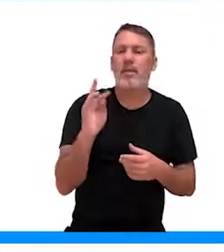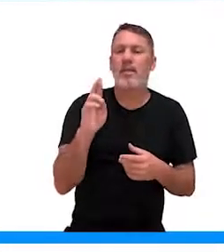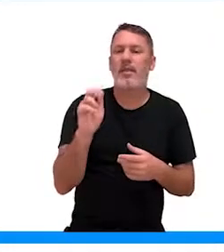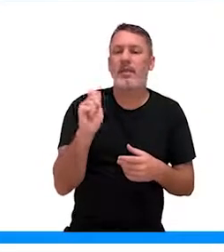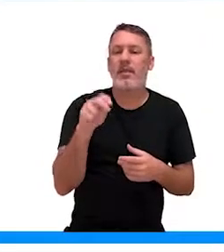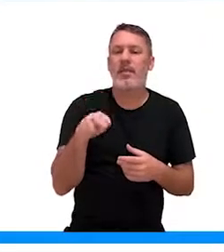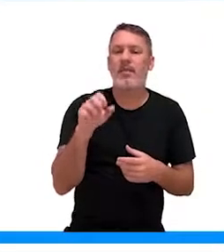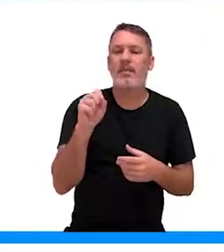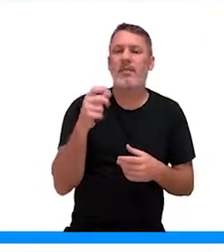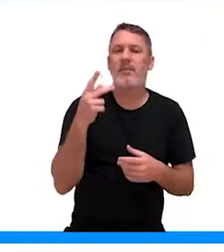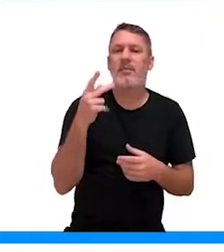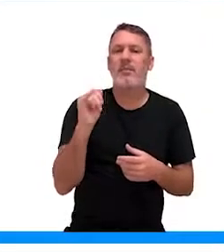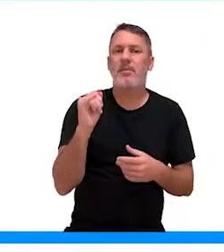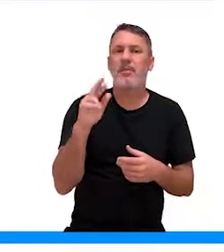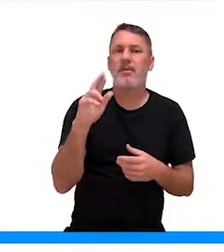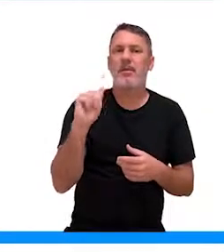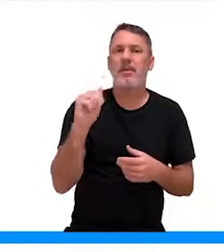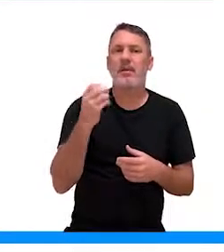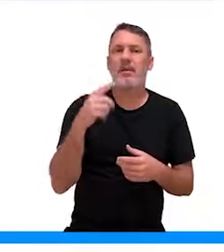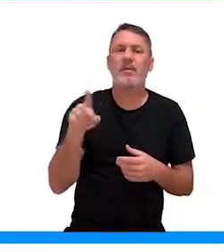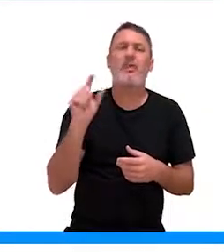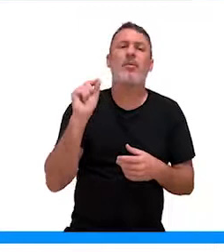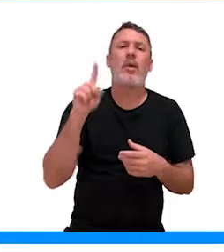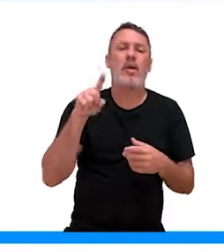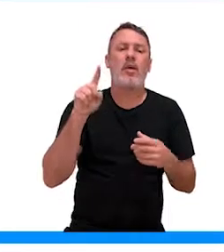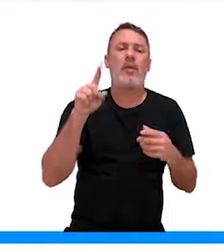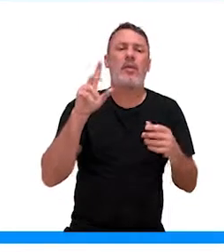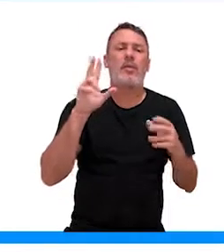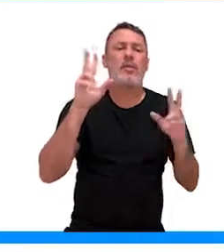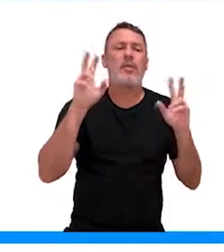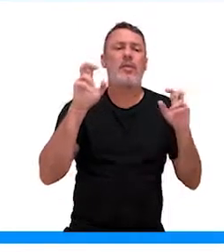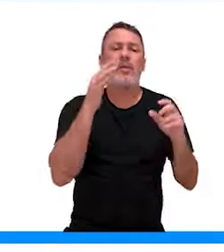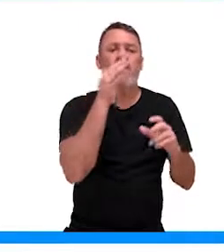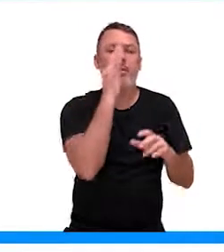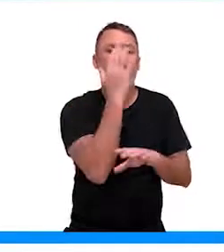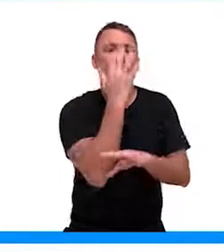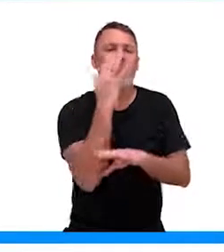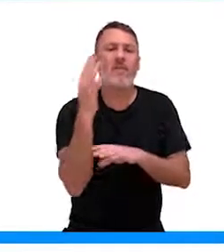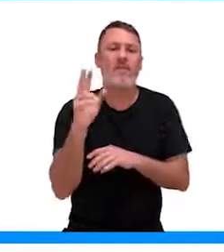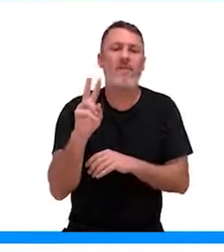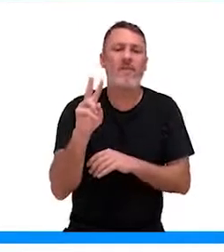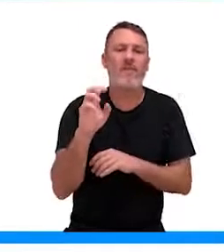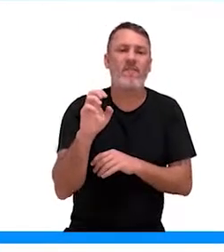um processo vegetal, a transpiração vegetal. Então, o processo de